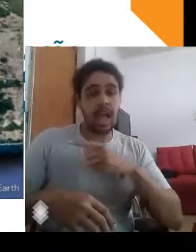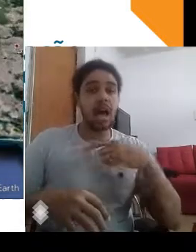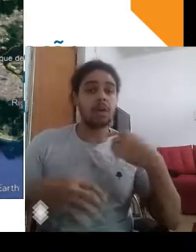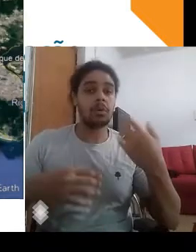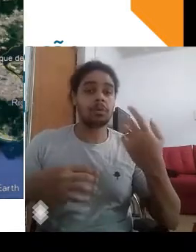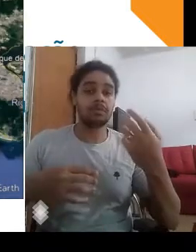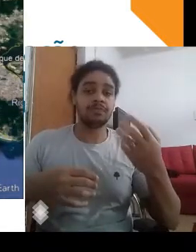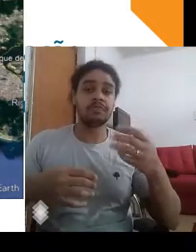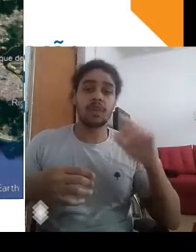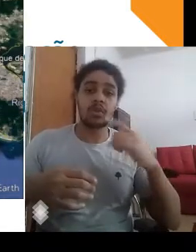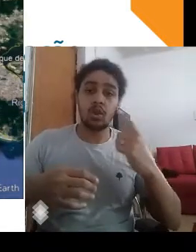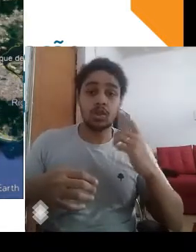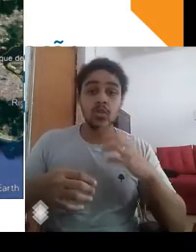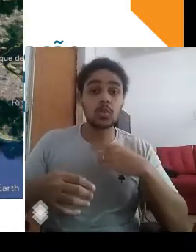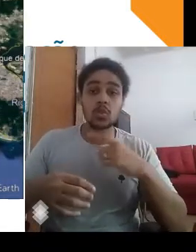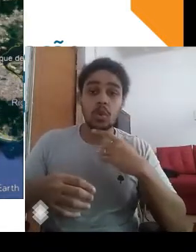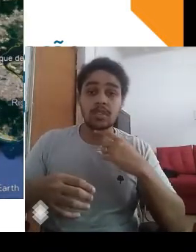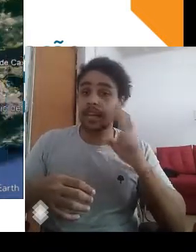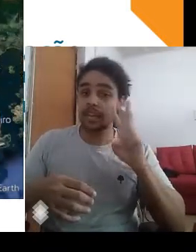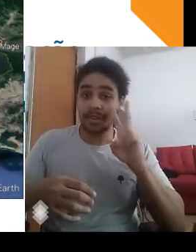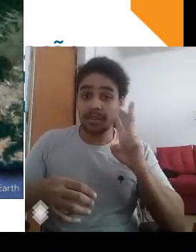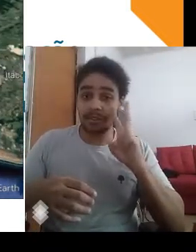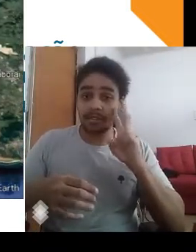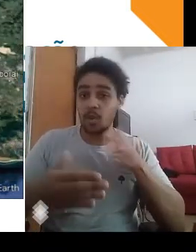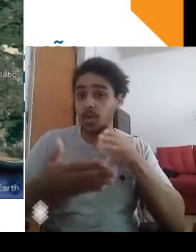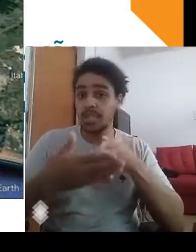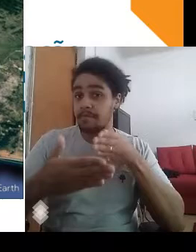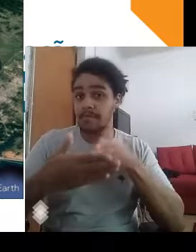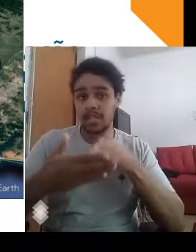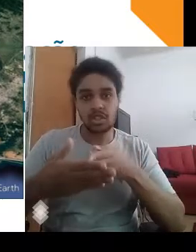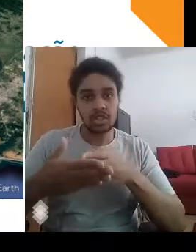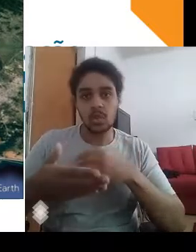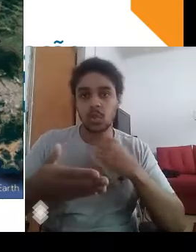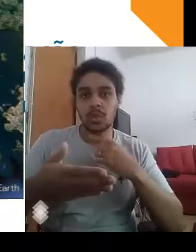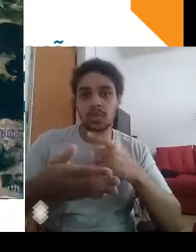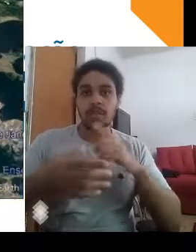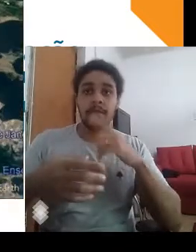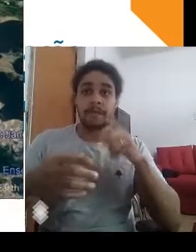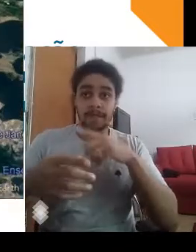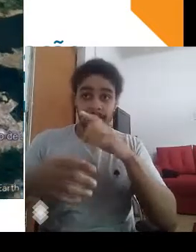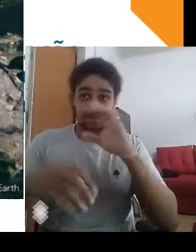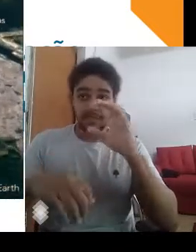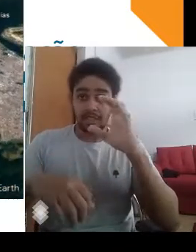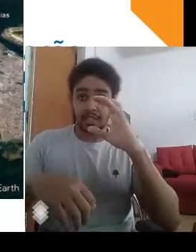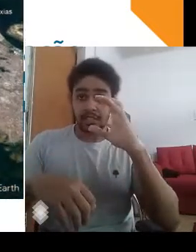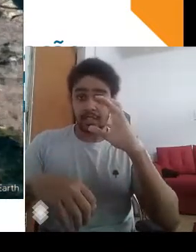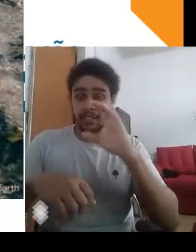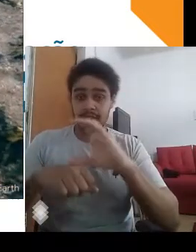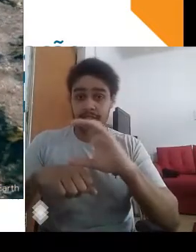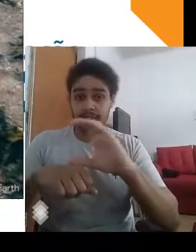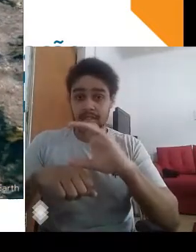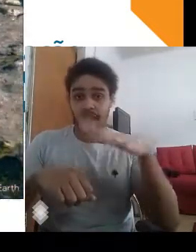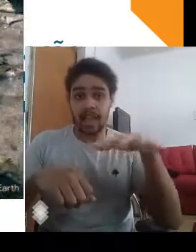ou montanha e o em cinza a área urbana. Né? Aqui a gente vai dar uma olhada, passeio sobre a zona norte do Rio de Janeiro,